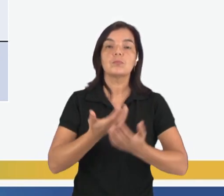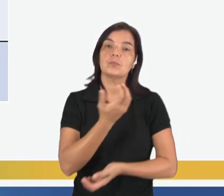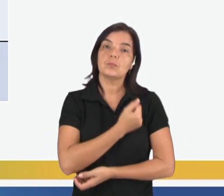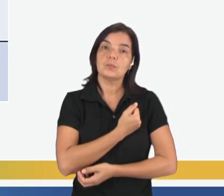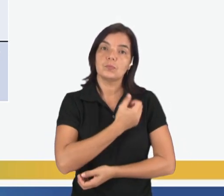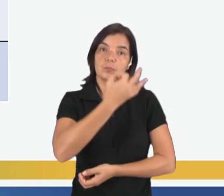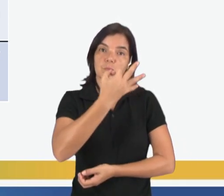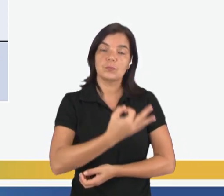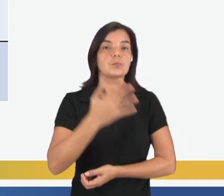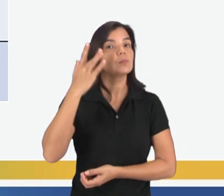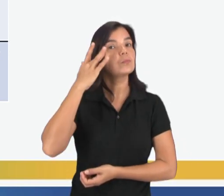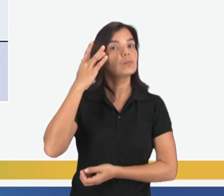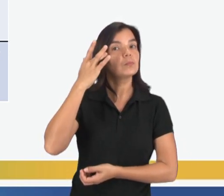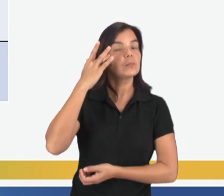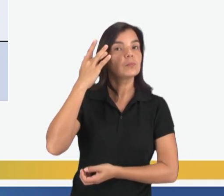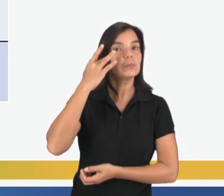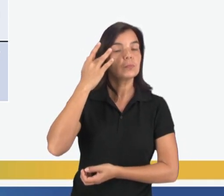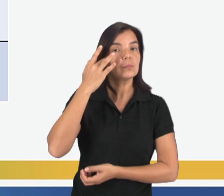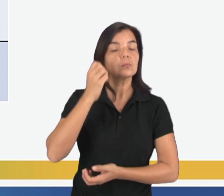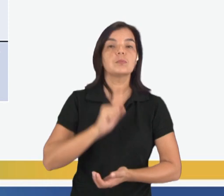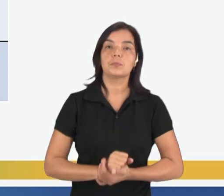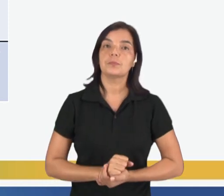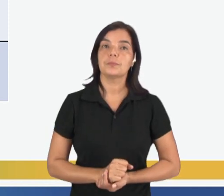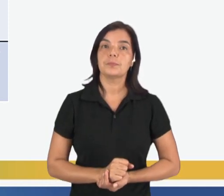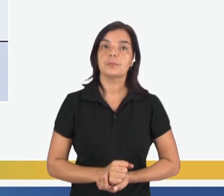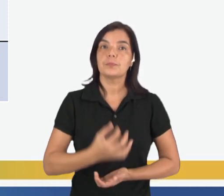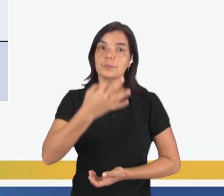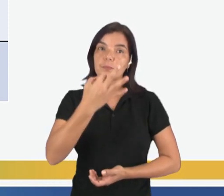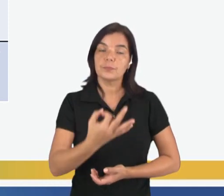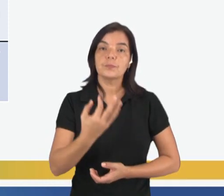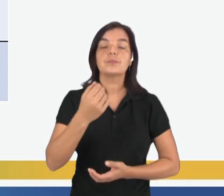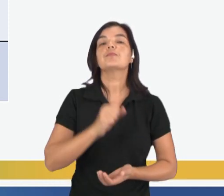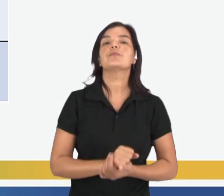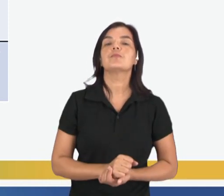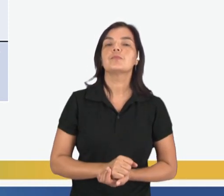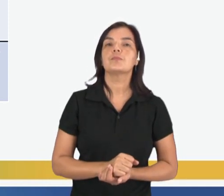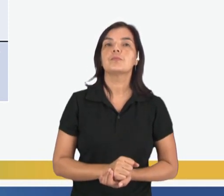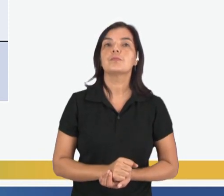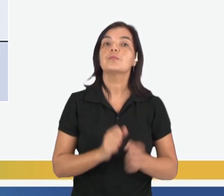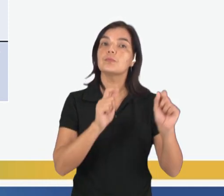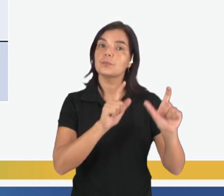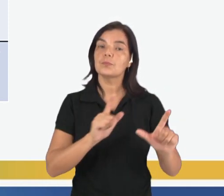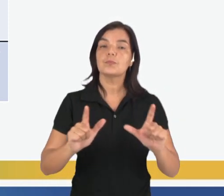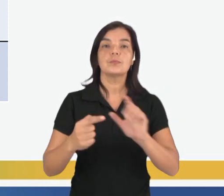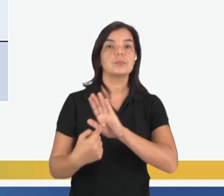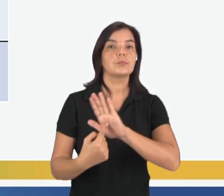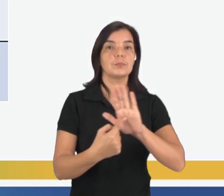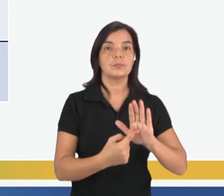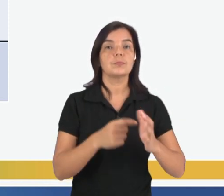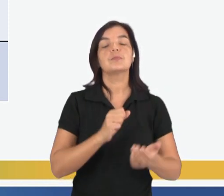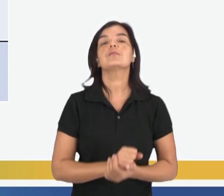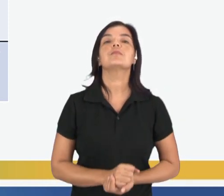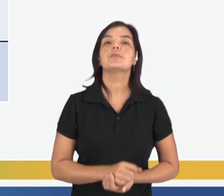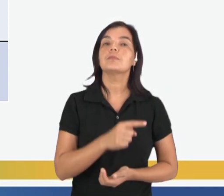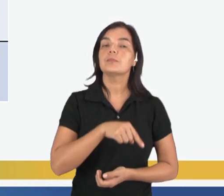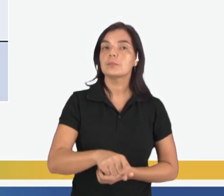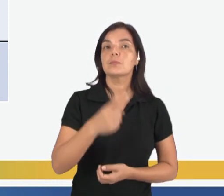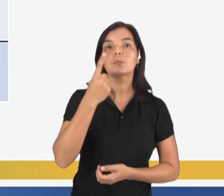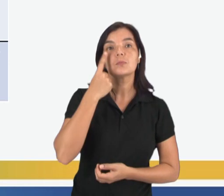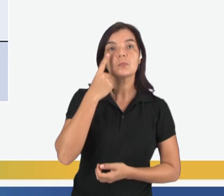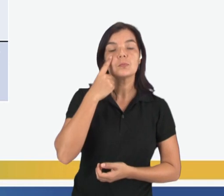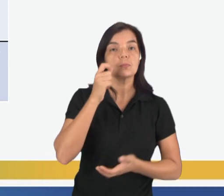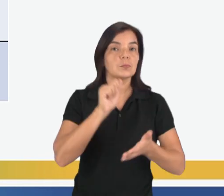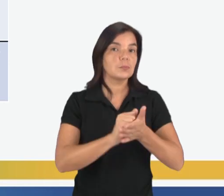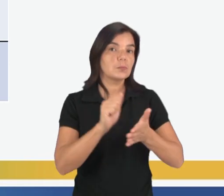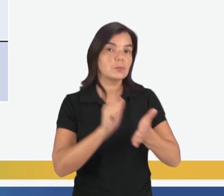número conforme você acha que está certo dentro daquele último banner. E ao fazer, você vai colocar no